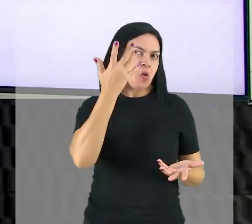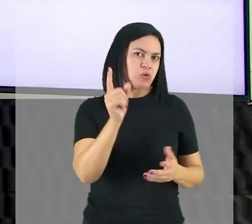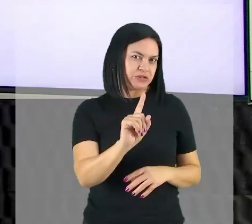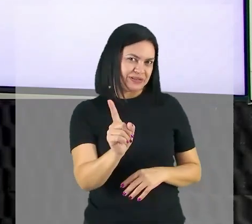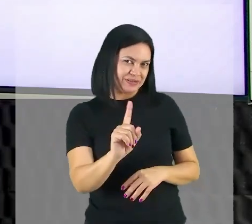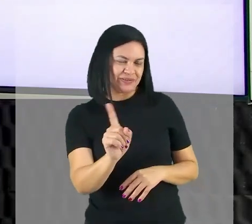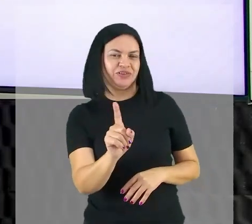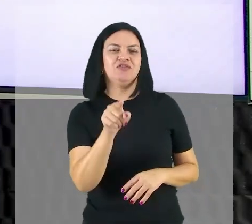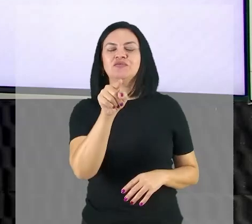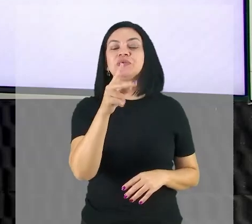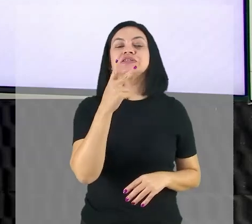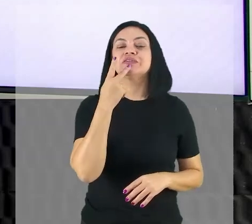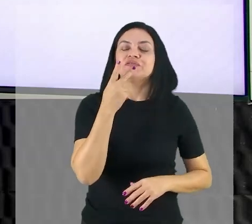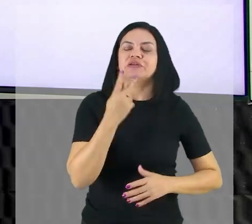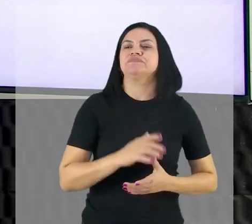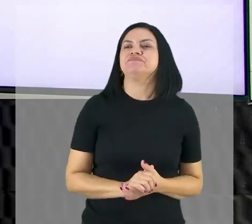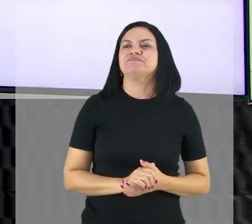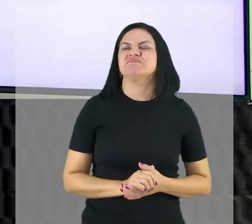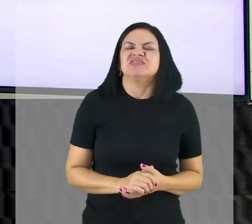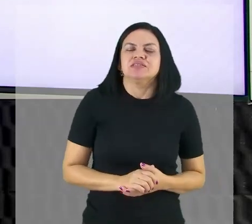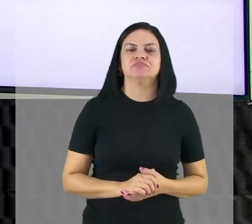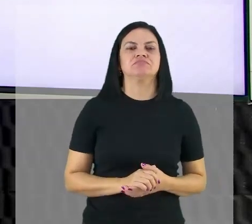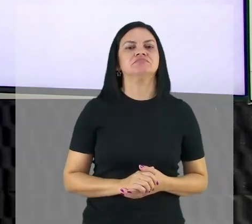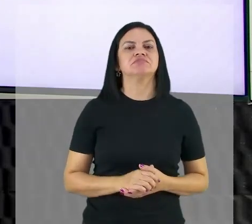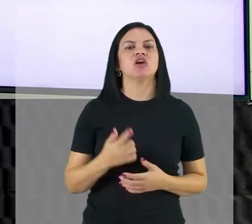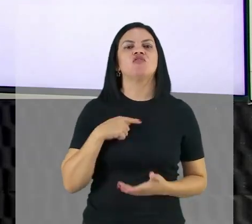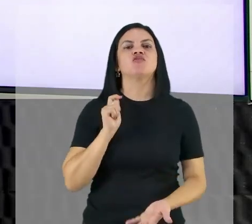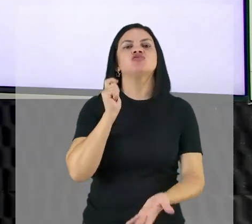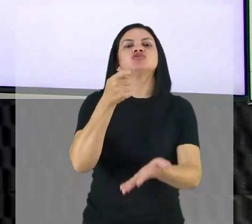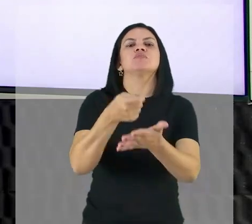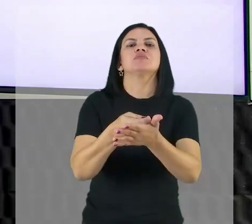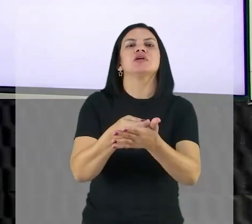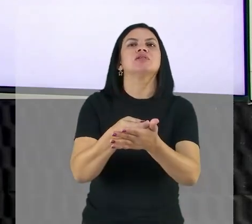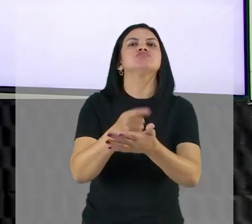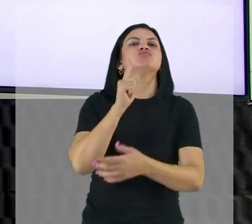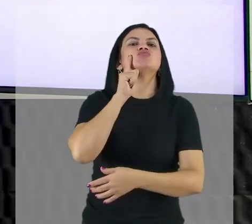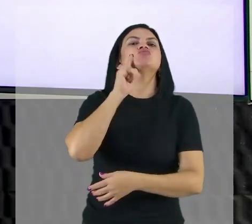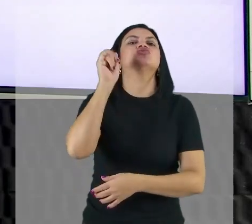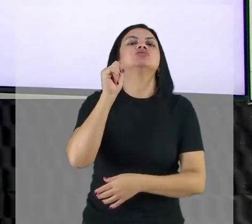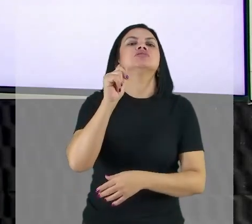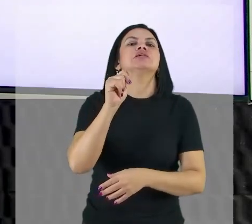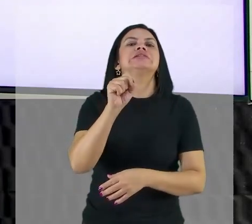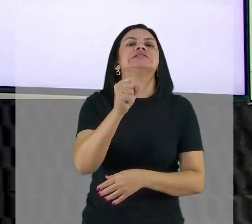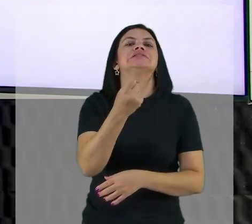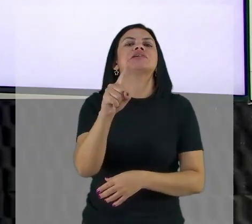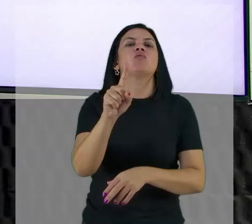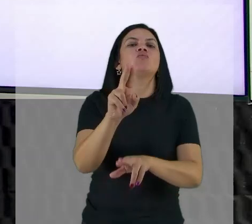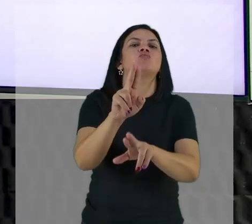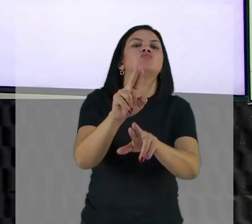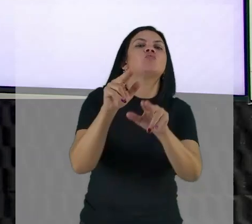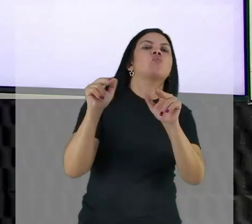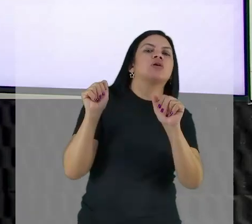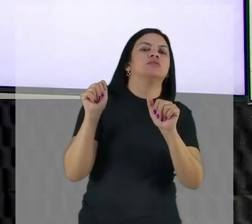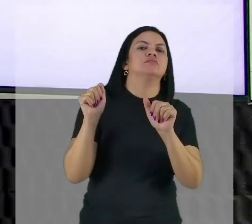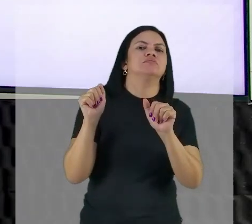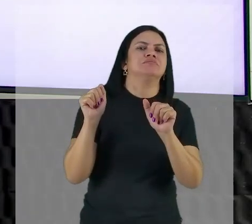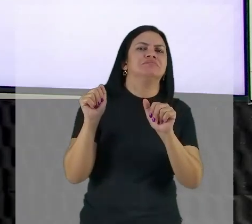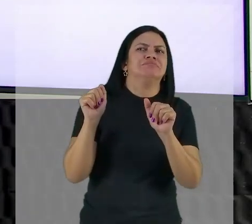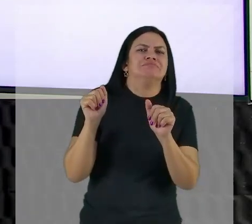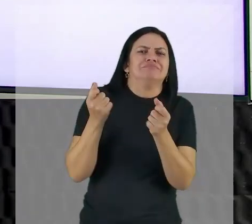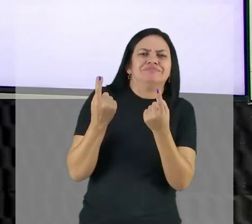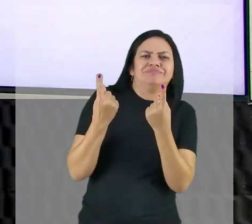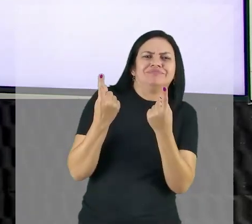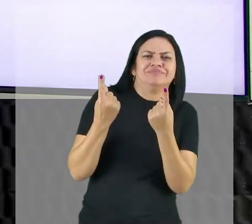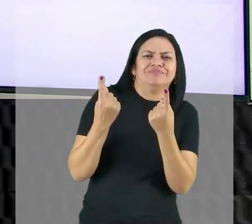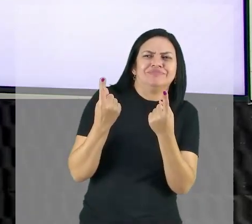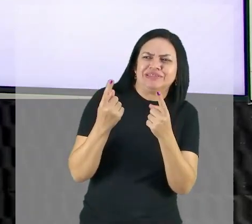acontecer, você diz assim, eu vou te pagar no dia de São Nunca. Por que a gente fala São Nunca? Porque você não